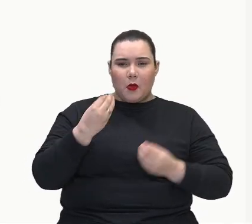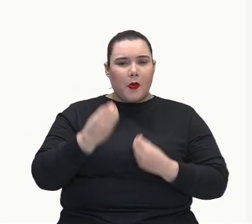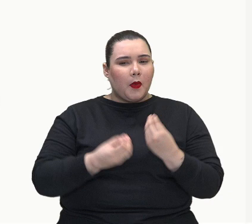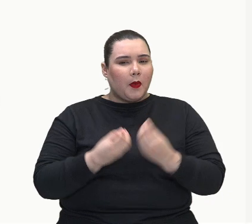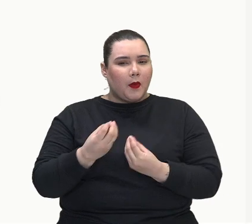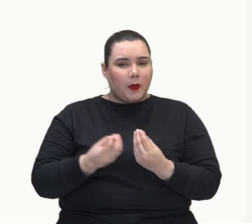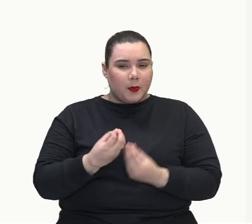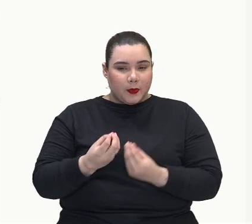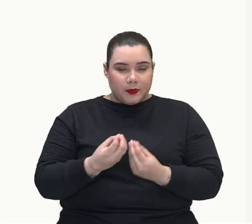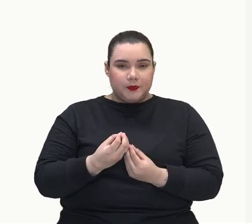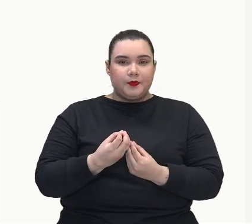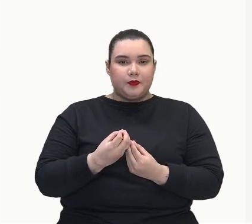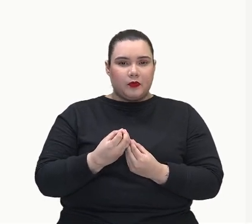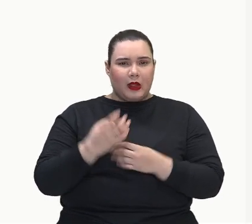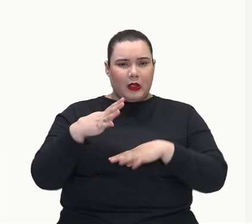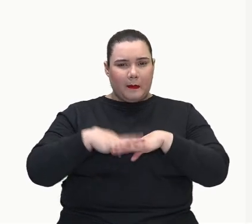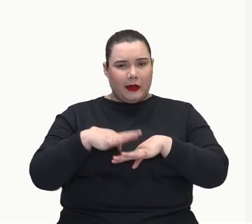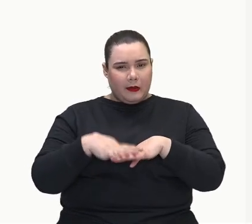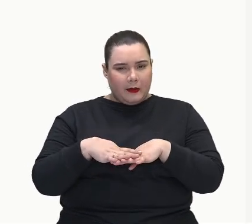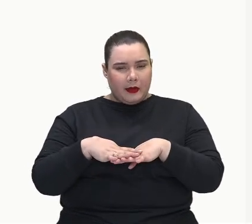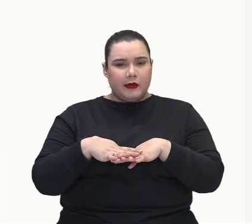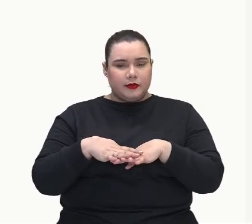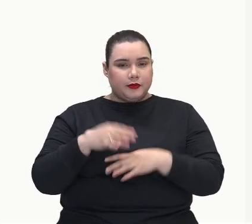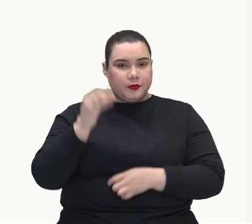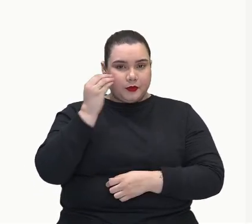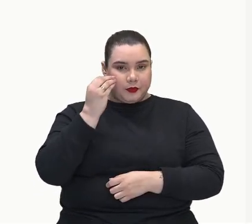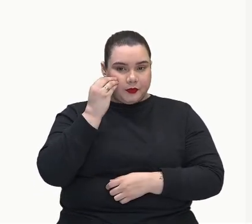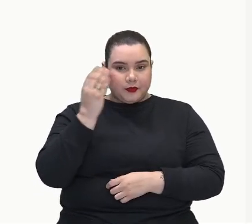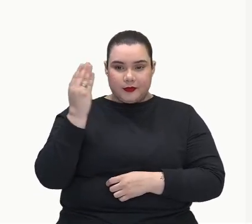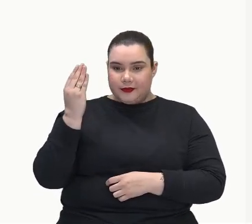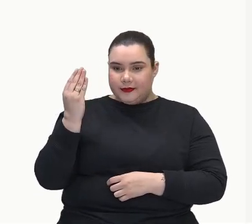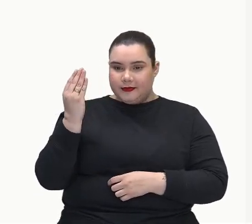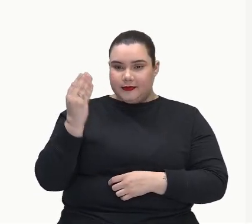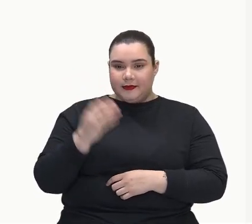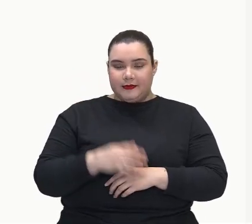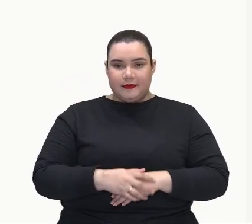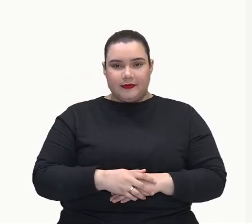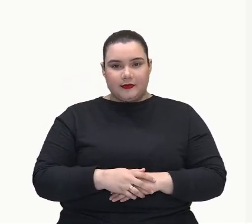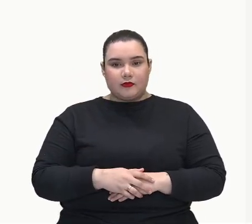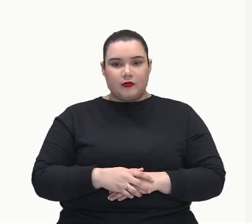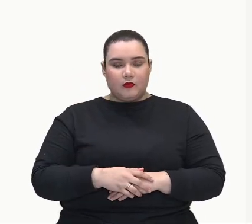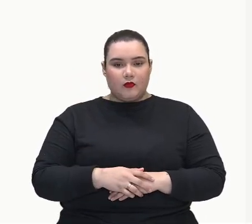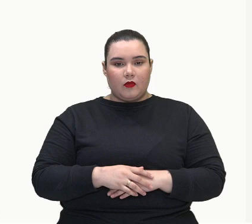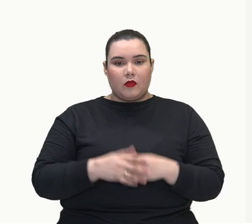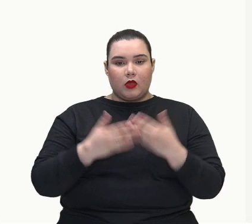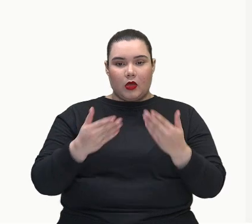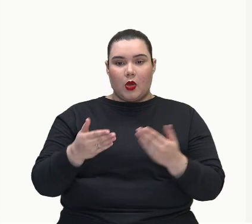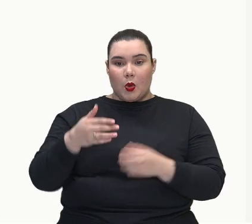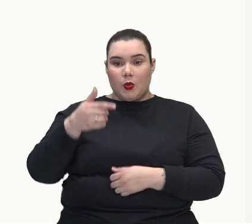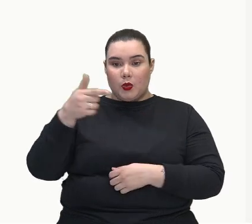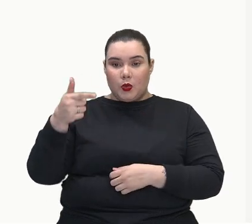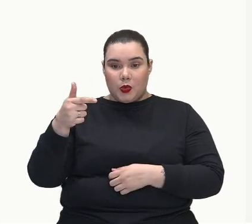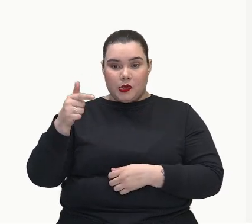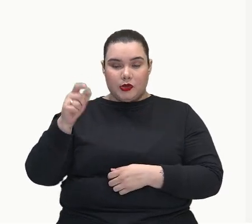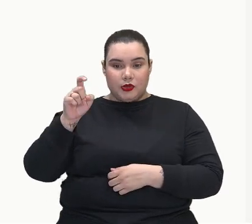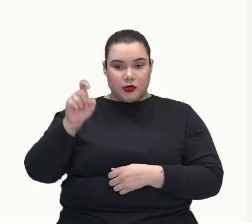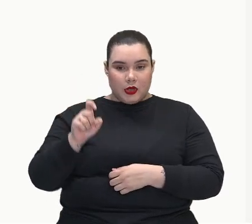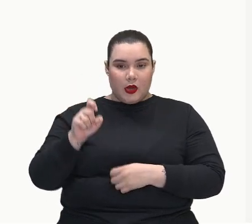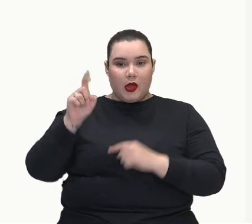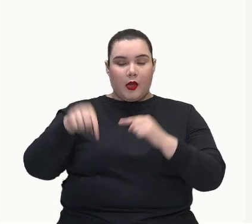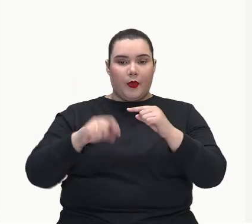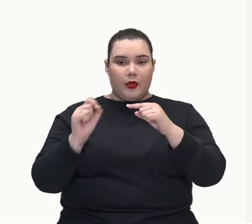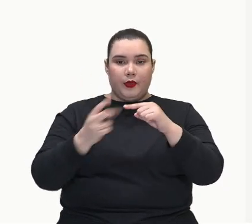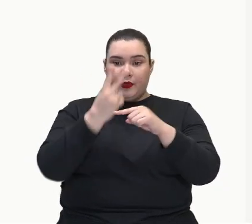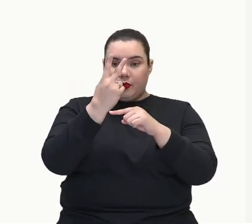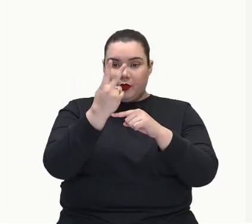gente vê isso matematicamente? É só fazer a razão. Ó. A razão entre o 2 e o x é